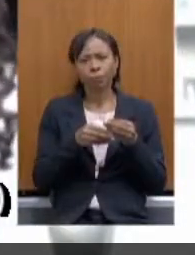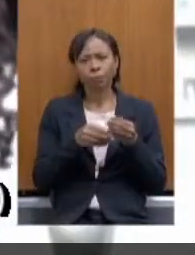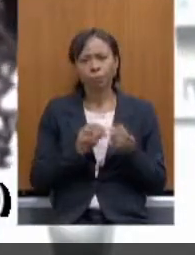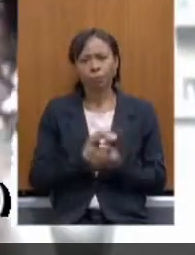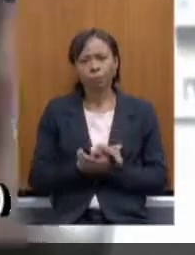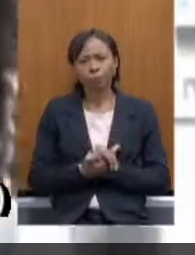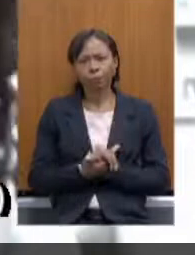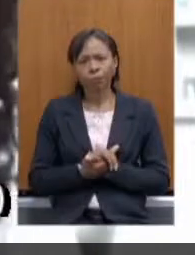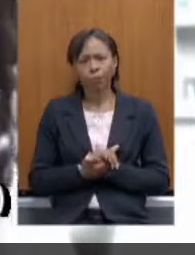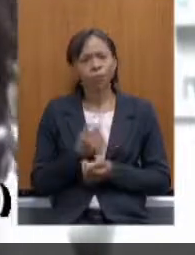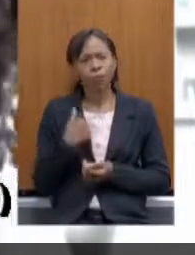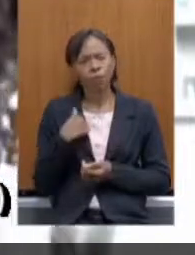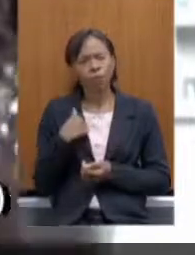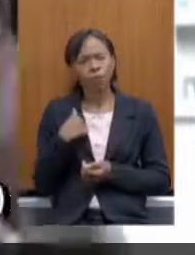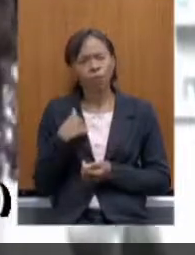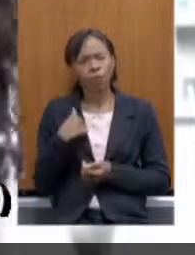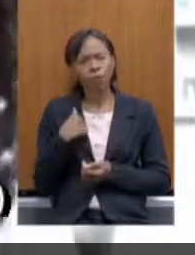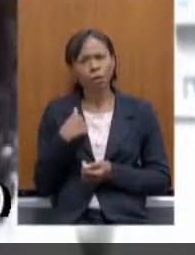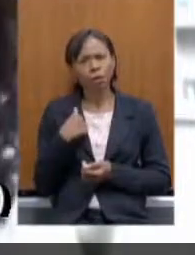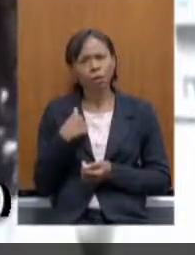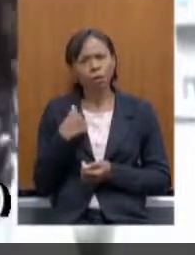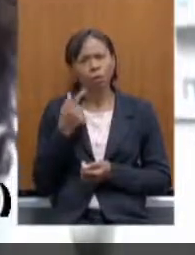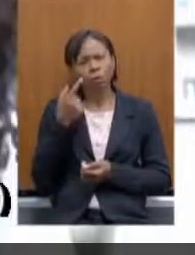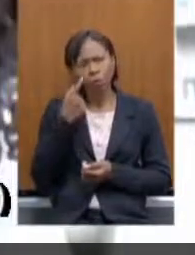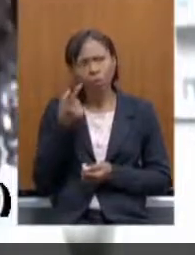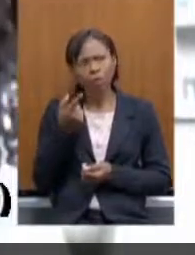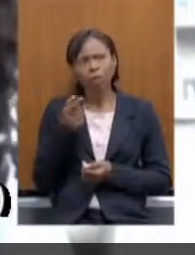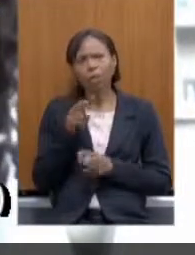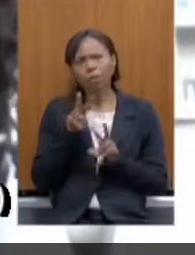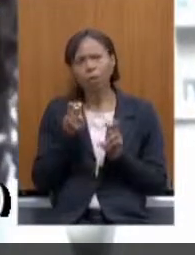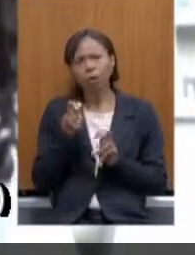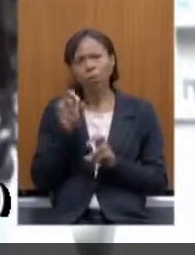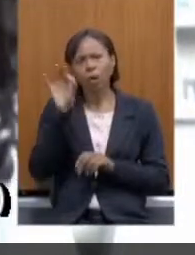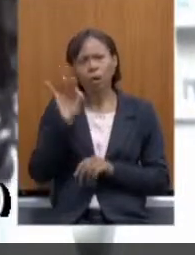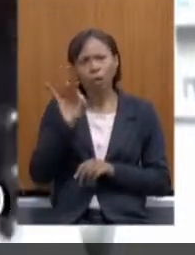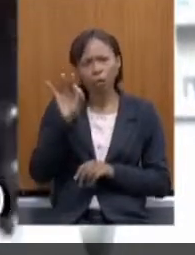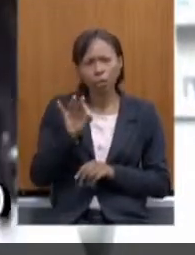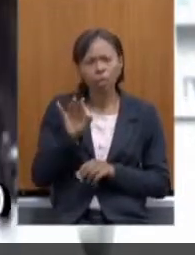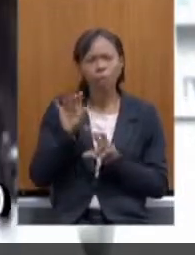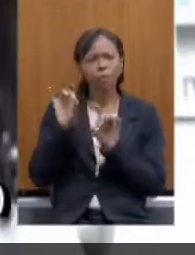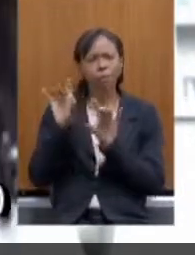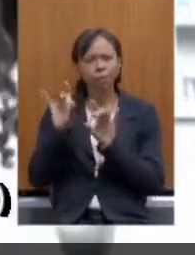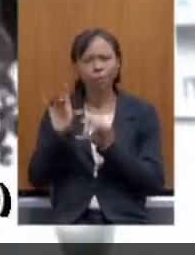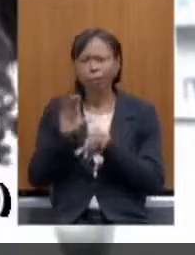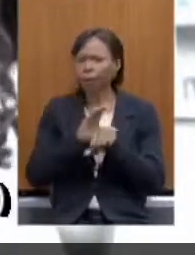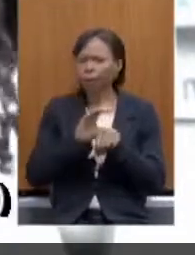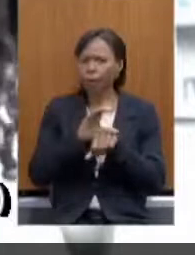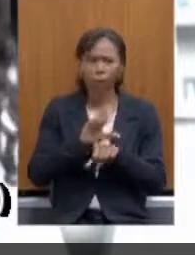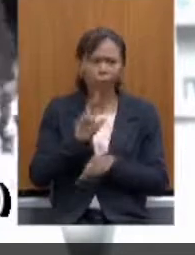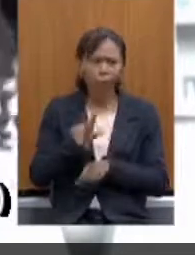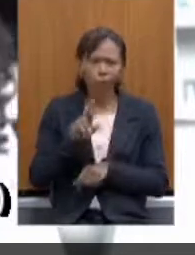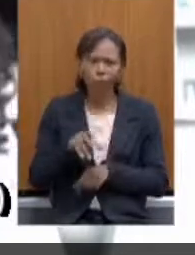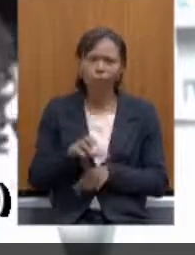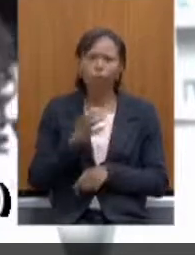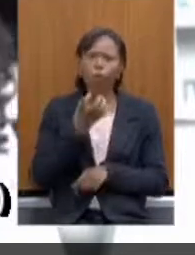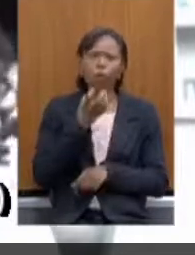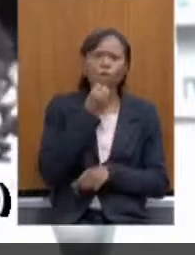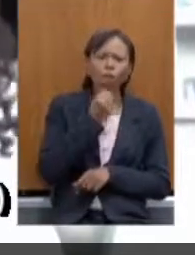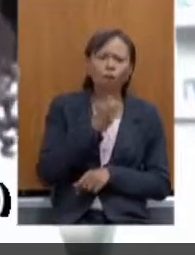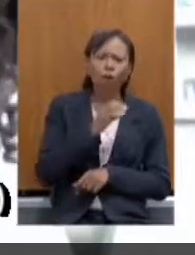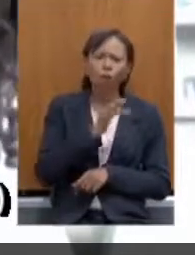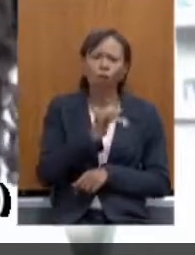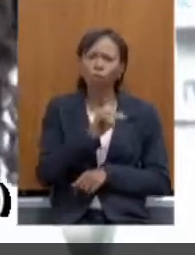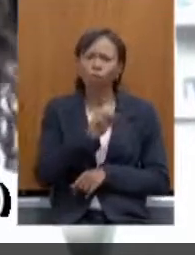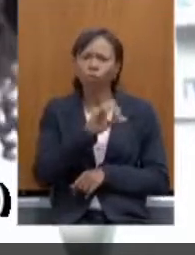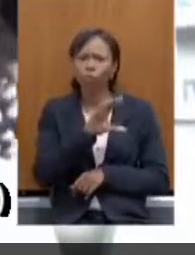é um víd penso sobre a extraordinária ele de fato sou a comida alguns isso né